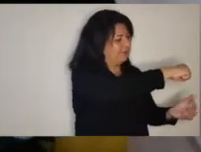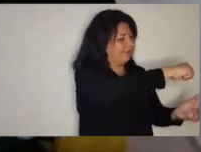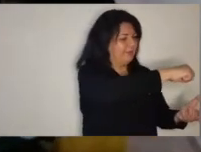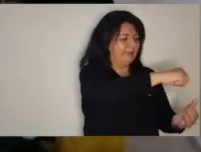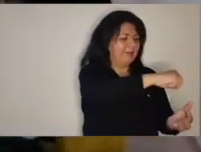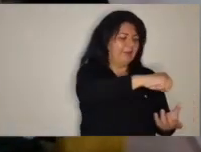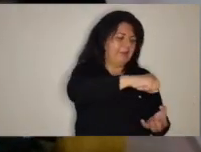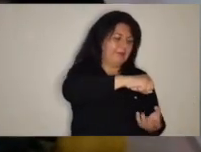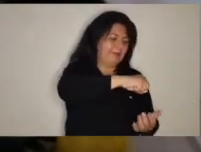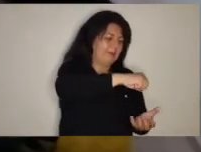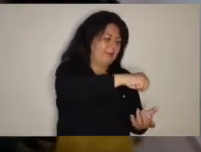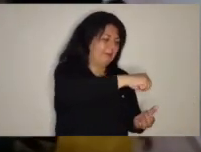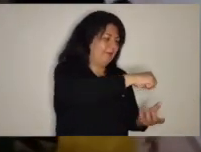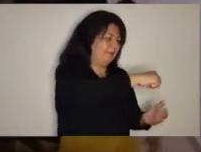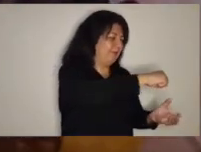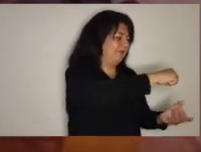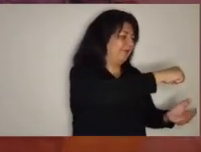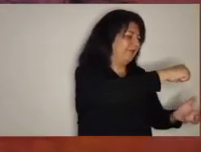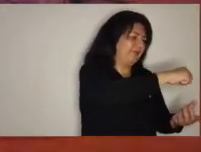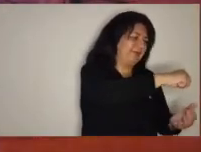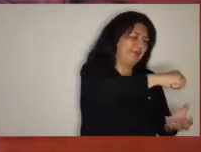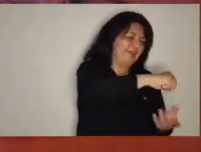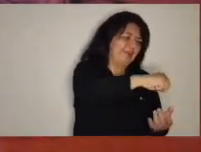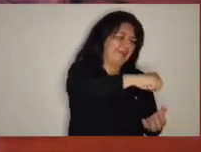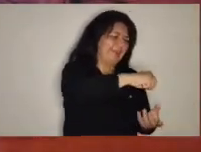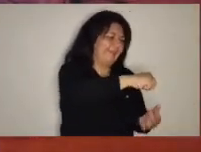estão acesas.